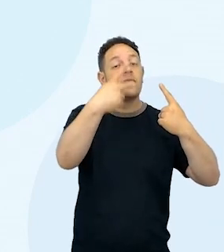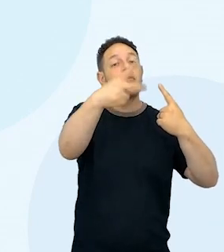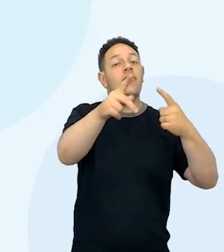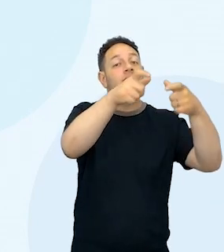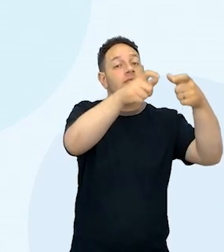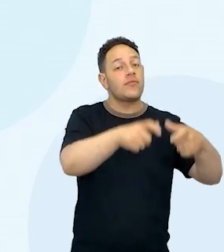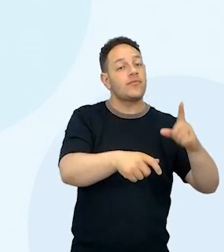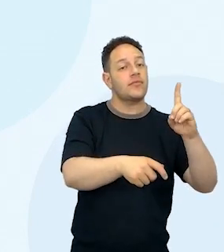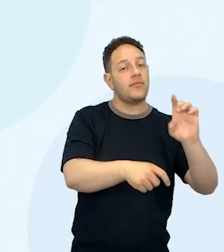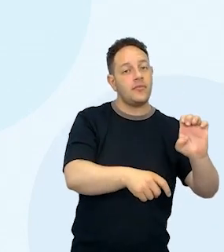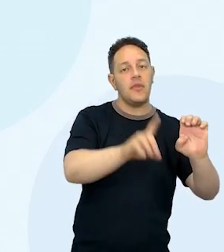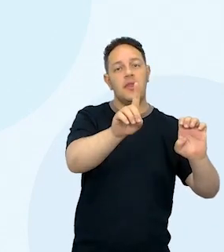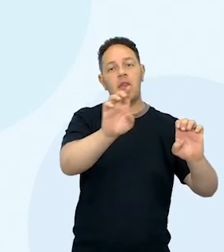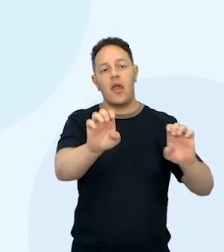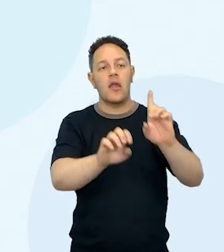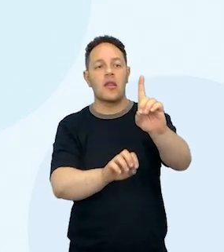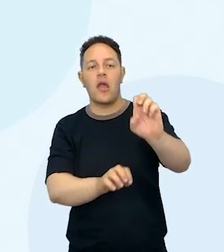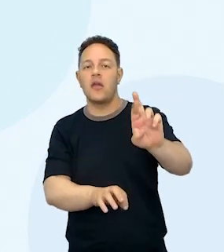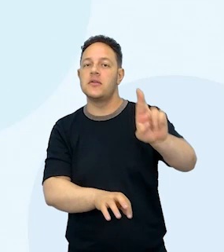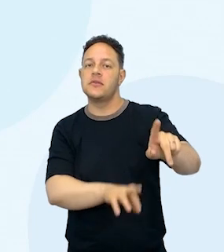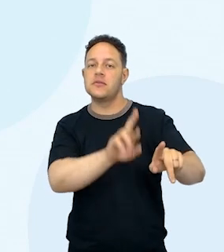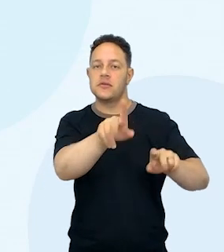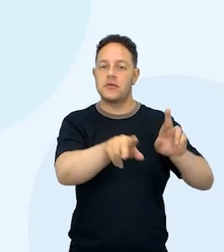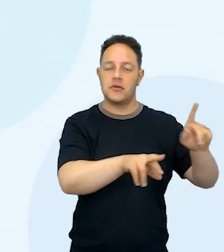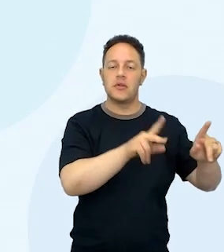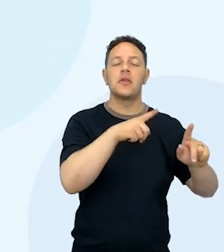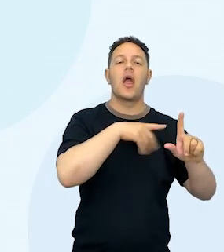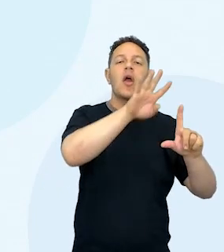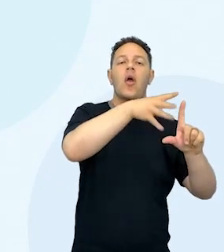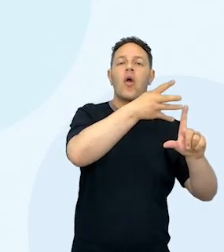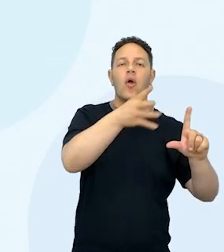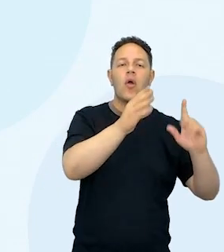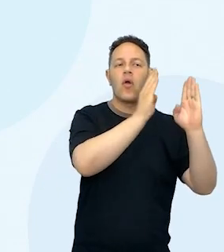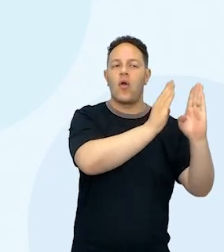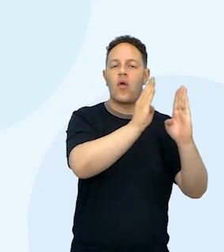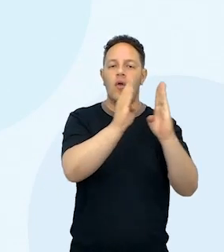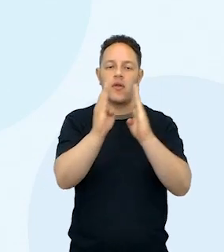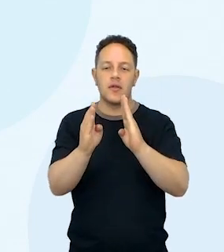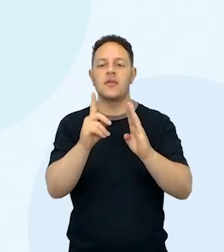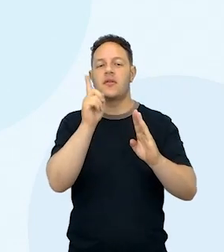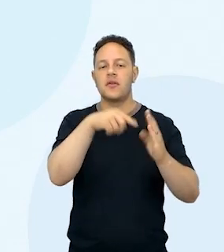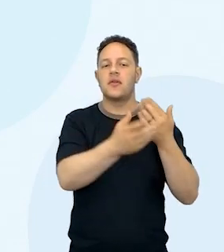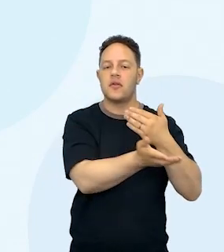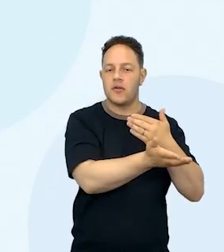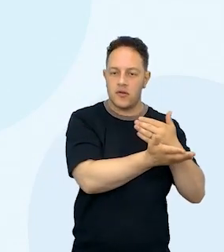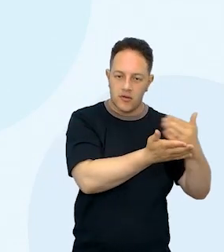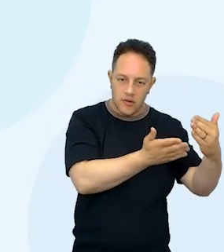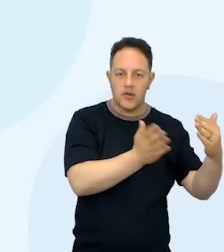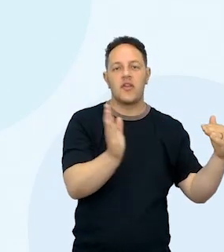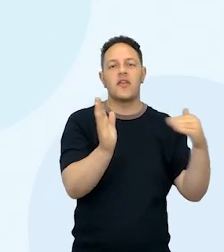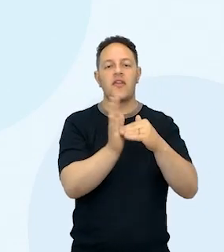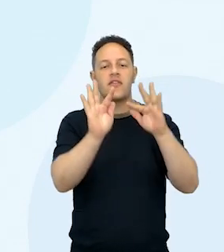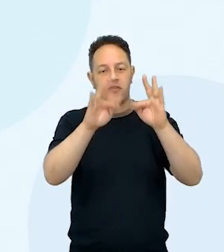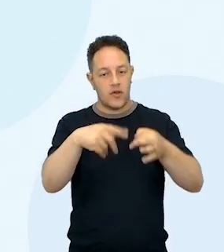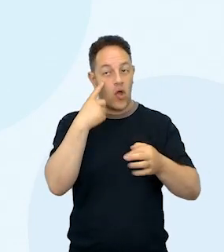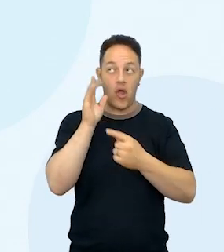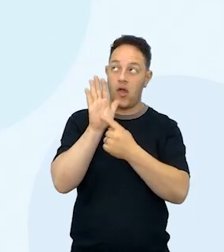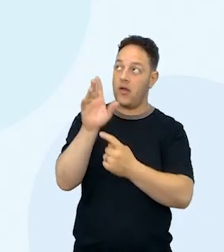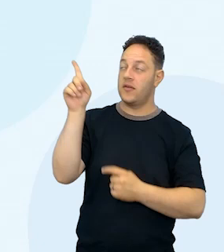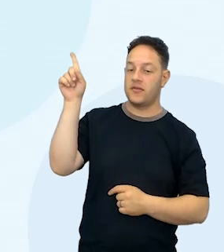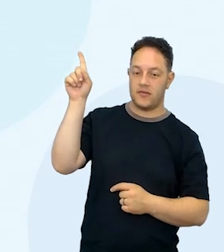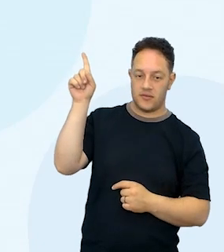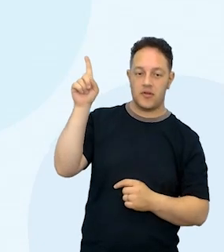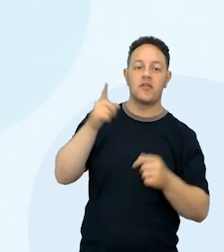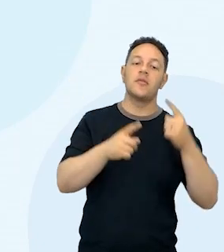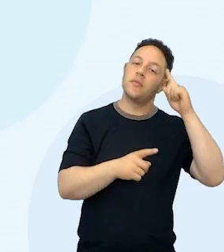Porque cada DE vai ter um cronograma, mas o prazo final, né, dela é 23... início final a gente está indicando. A gente está indicando, né? Foi